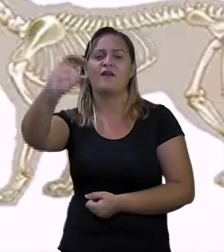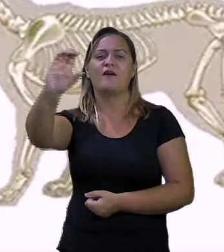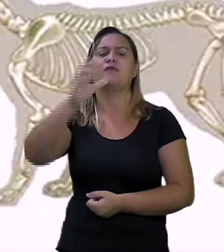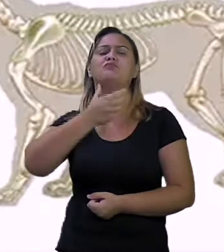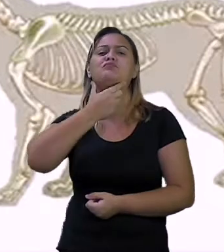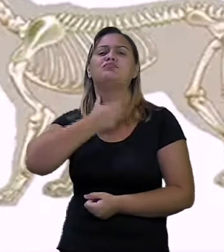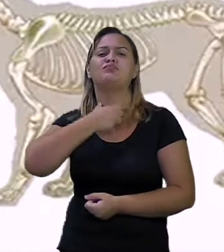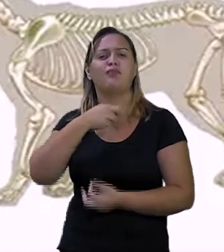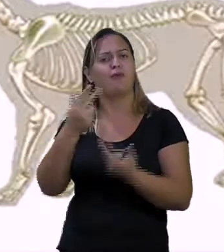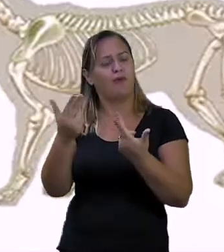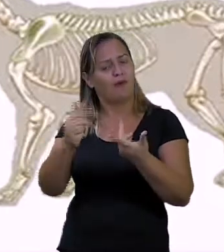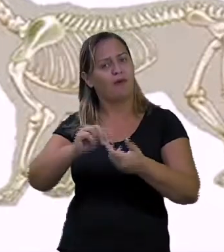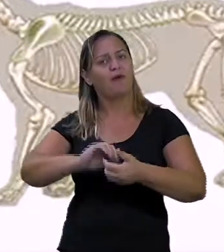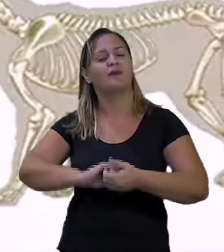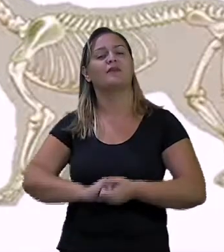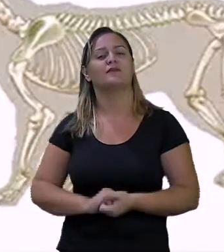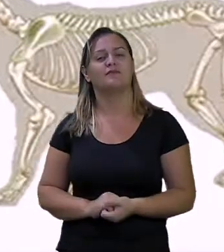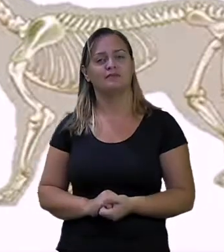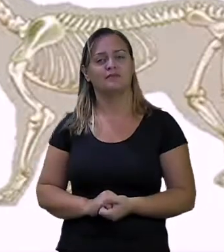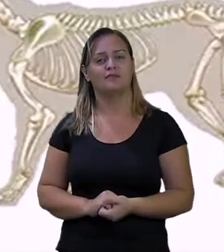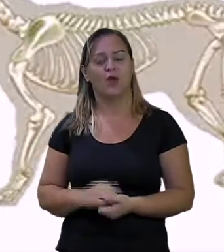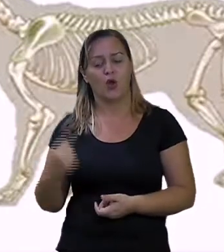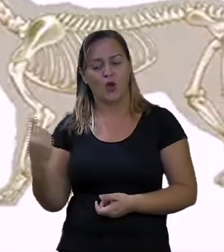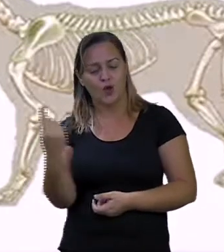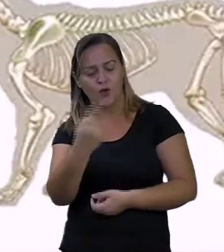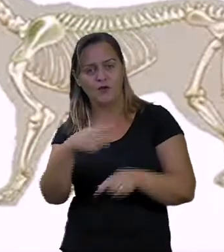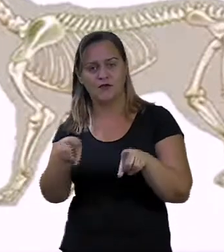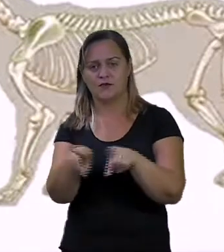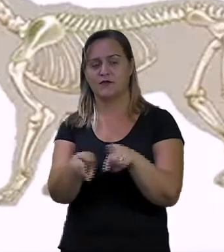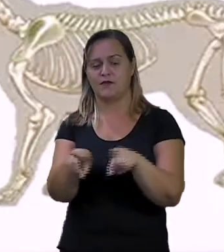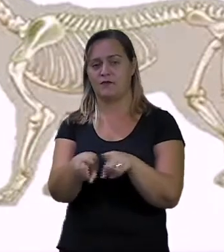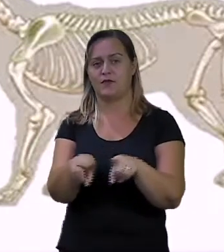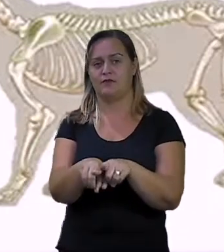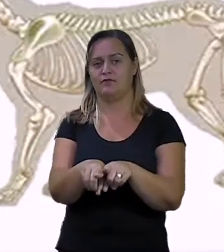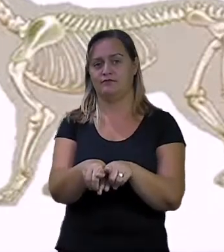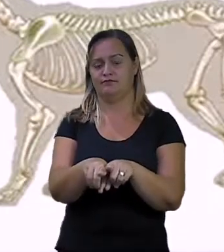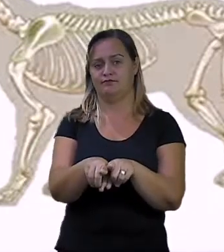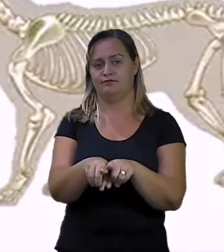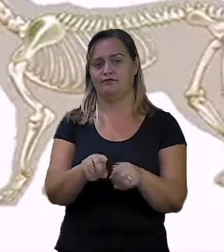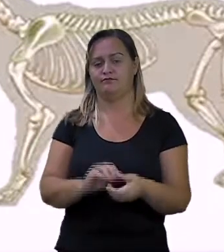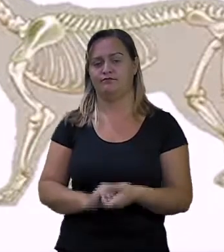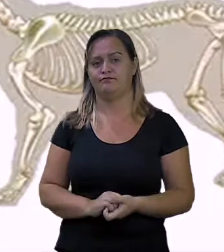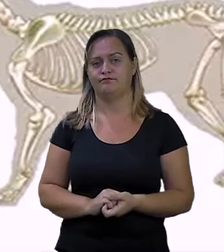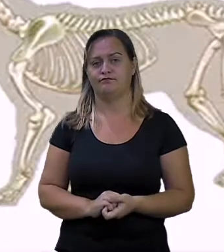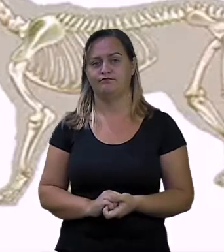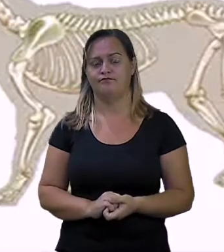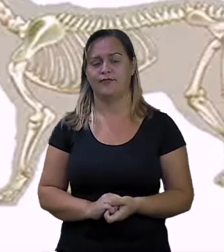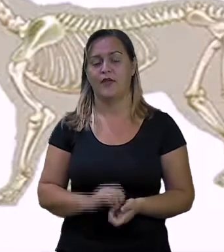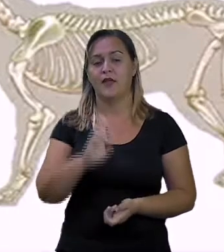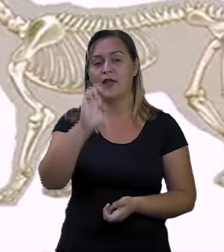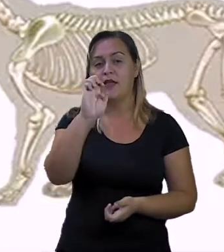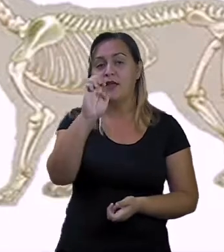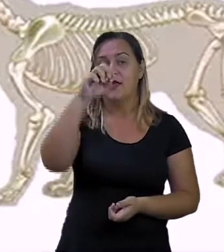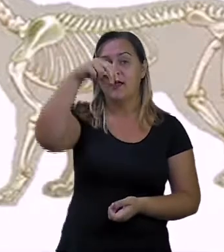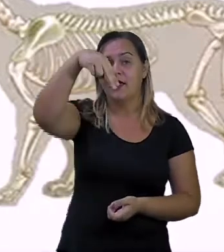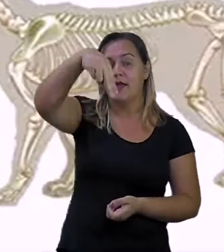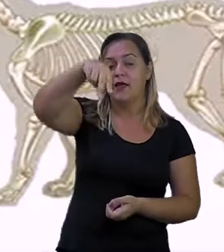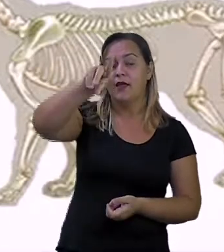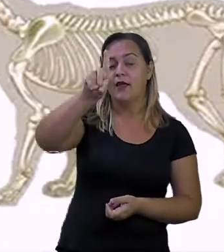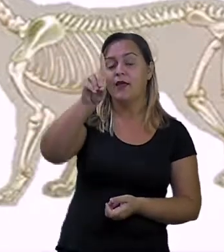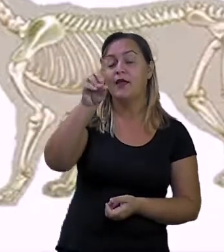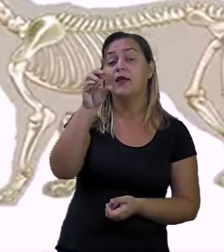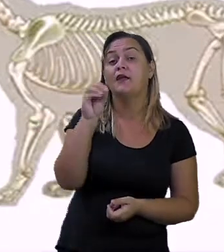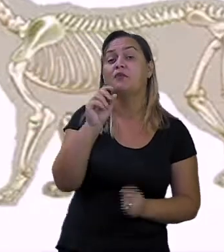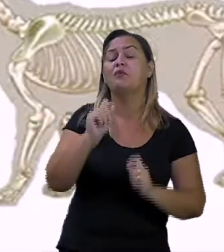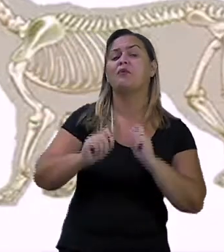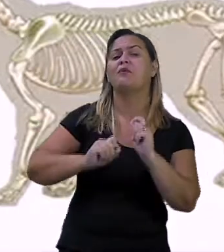Outros exemplos de animais que possuem endoesqueleto. Endo é mesmo como? Está onde?